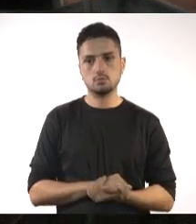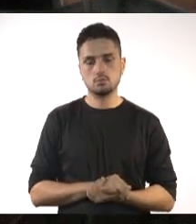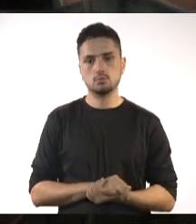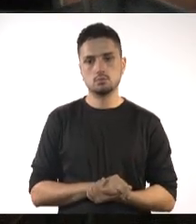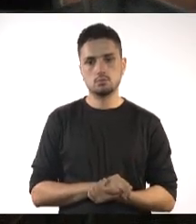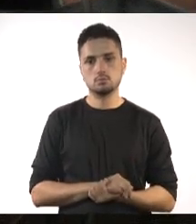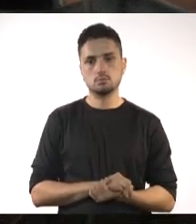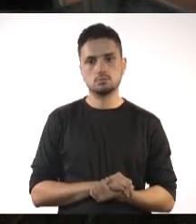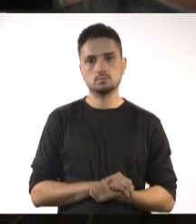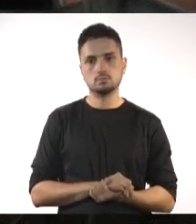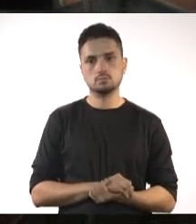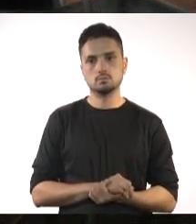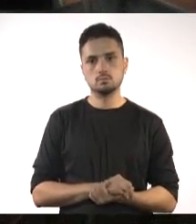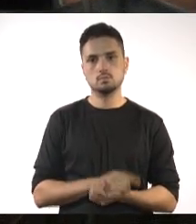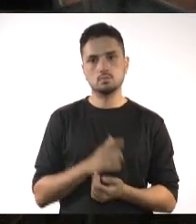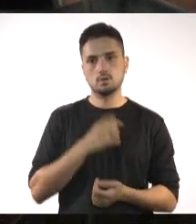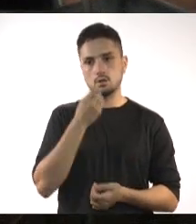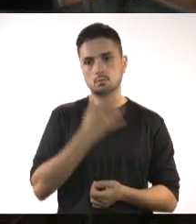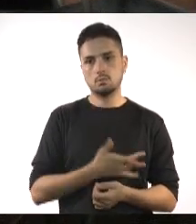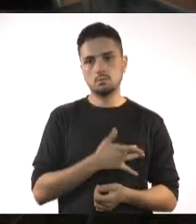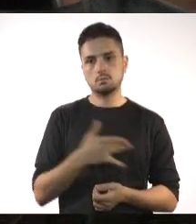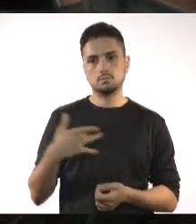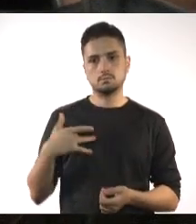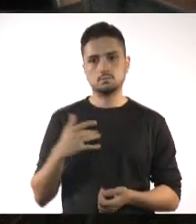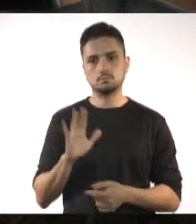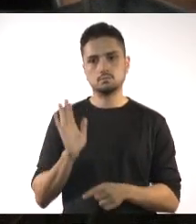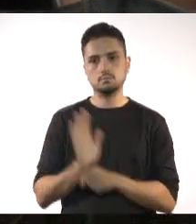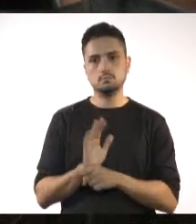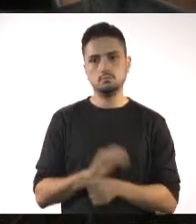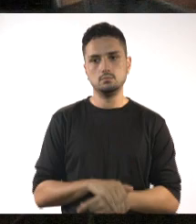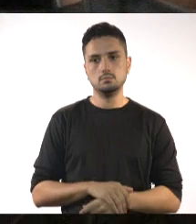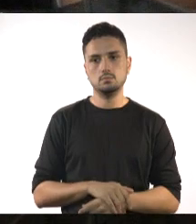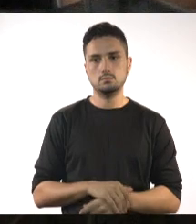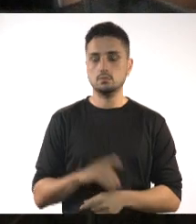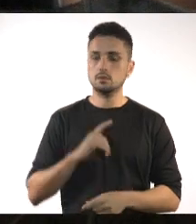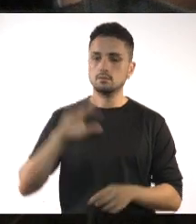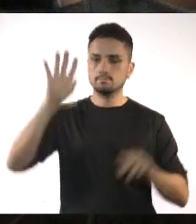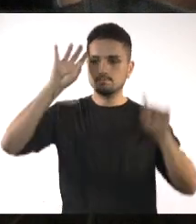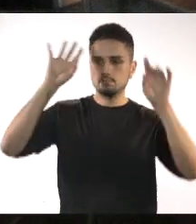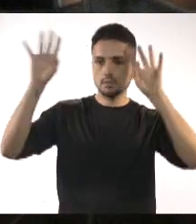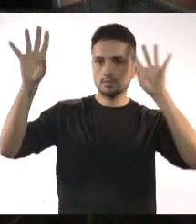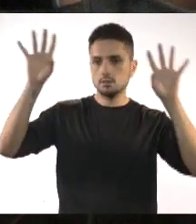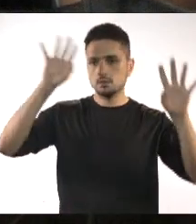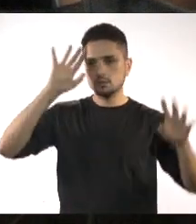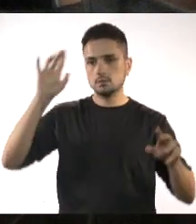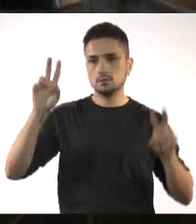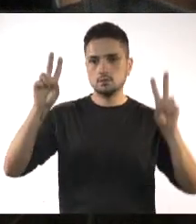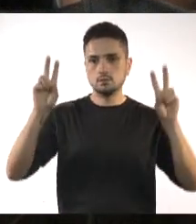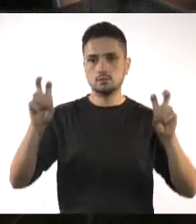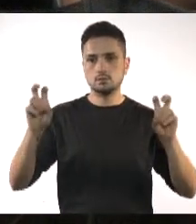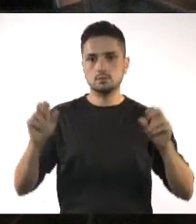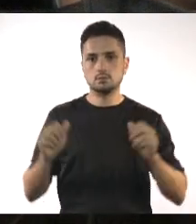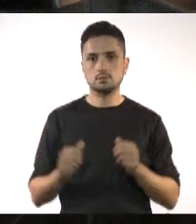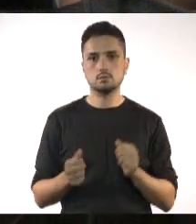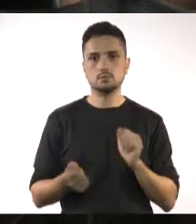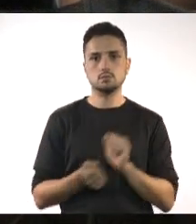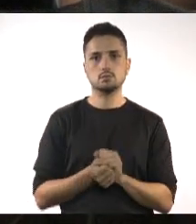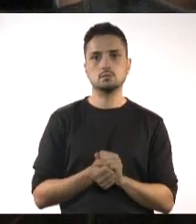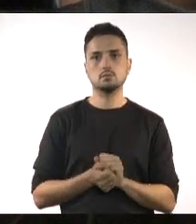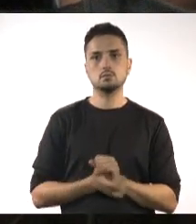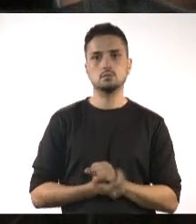presença do bom samaritano. E o que me traz assim a reflexão da campanha da